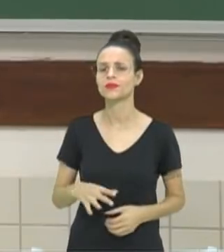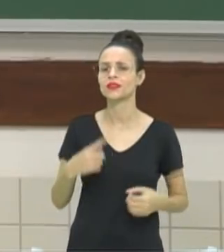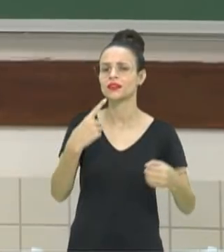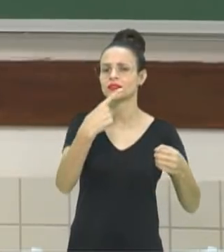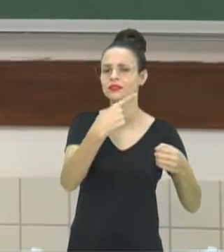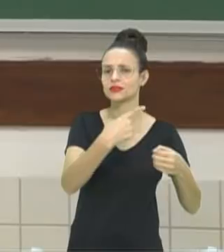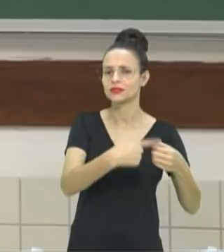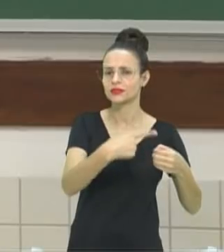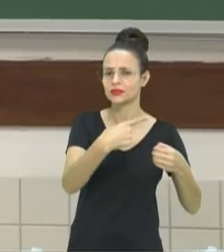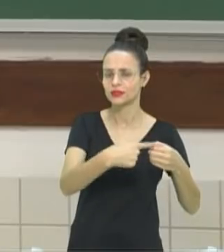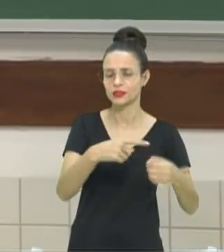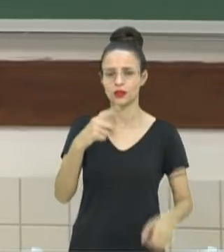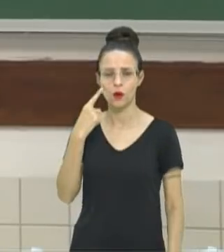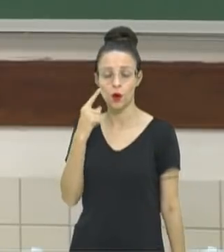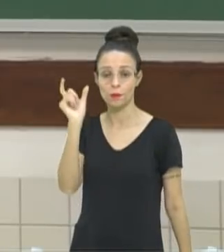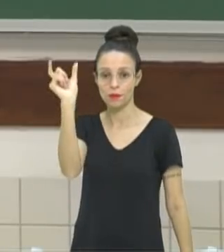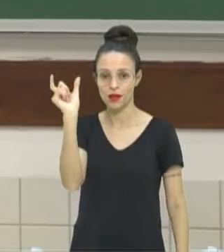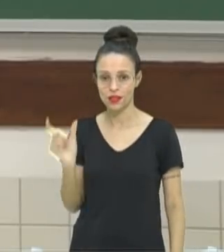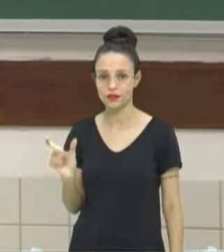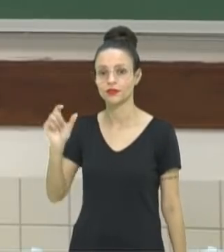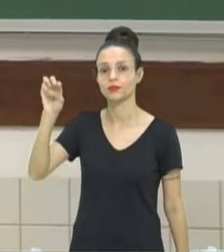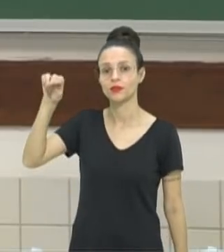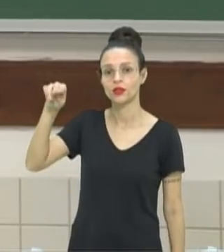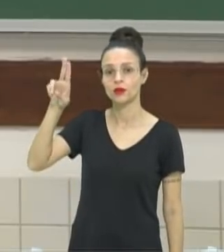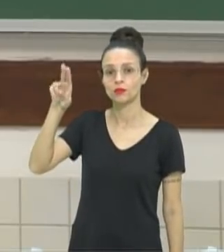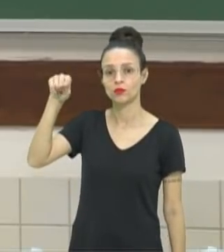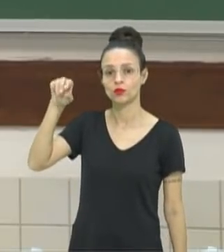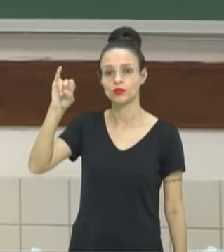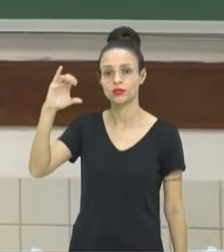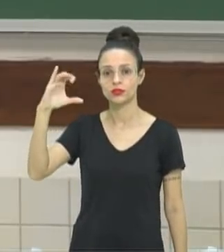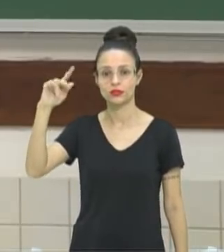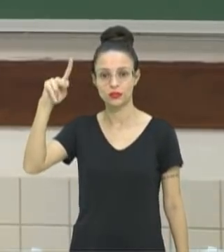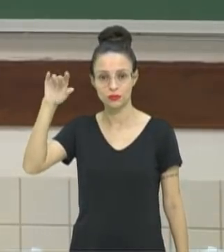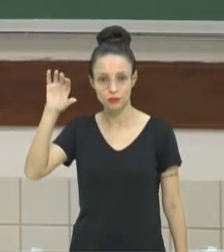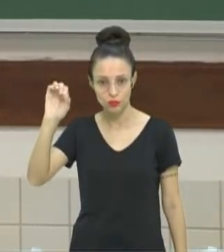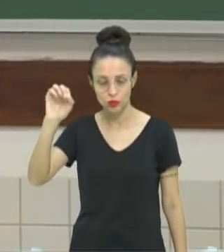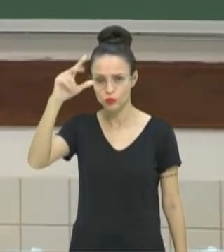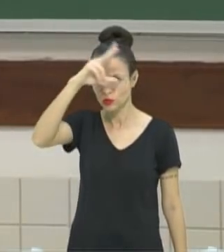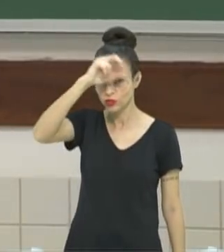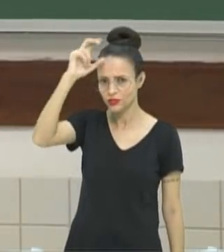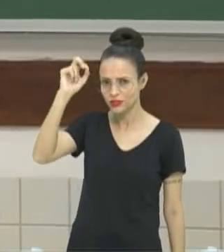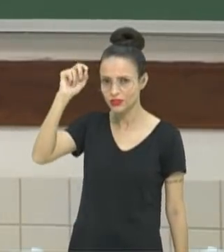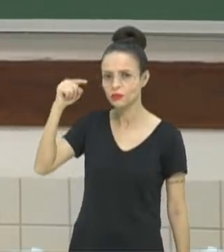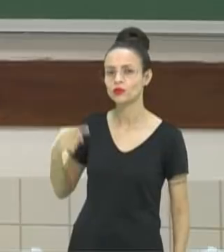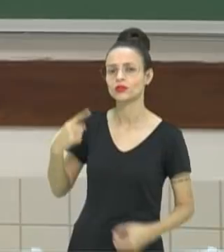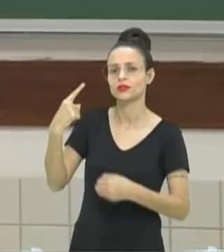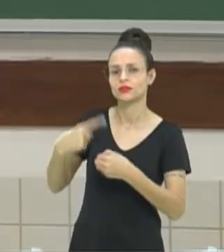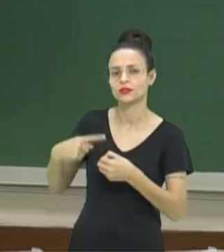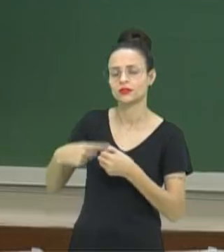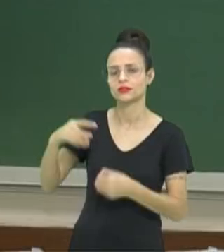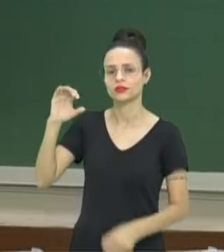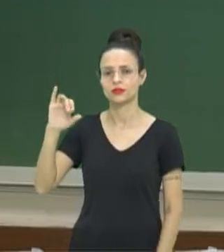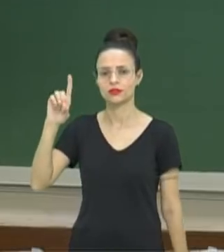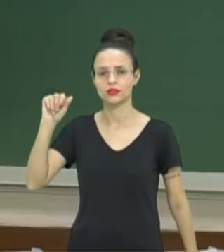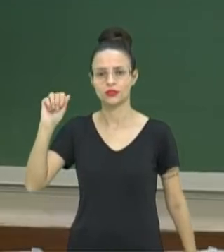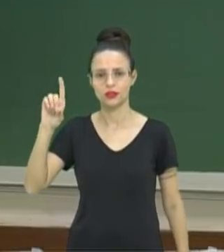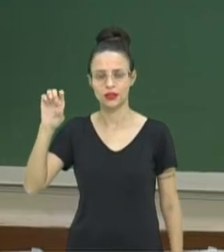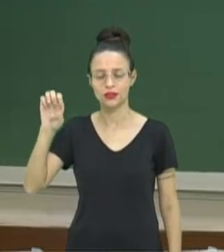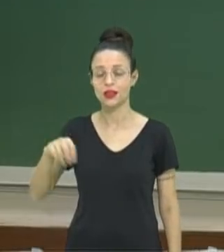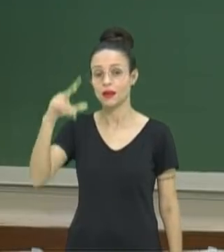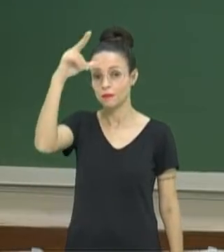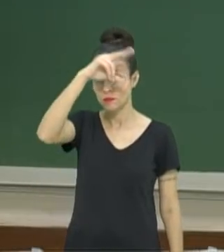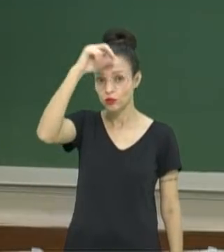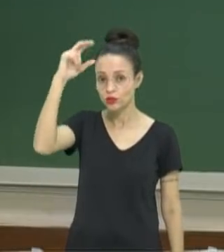município e cidade? Então, eu trouxe primeiro a parte escrita, depois um esqueminha ali para a gente entender junto. Quando eu penso em município, é uma